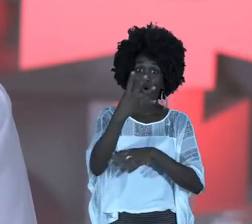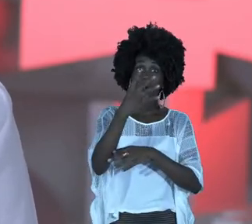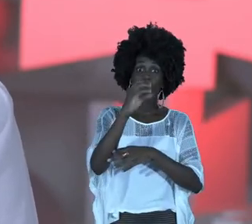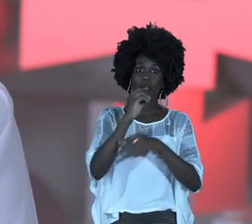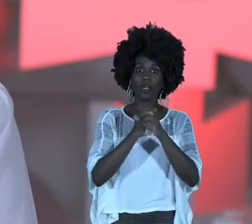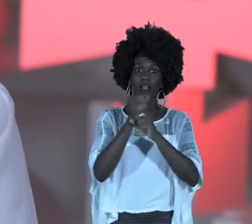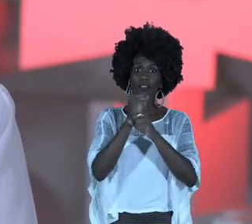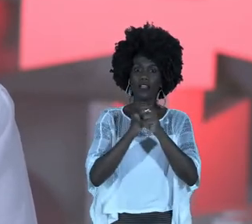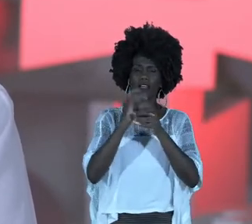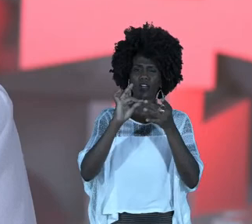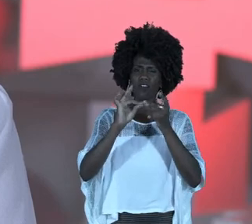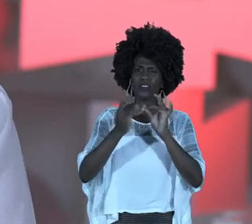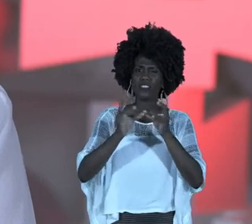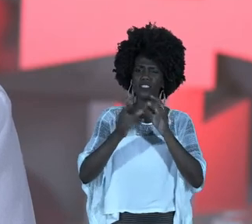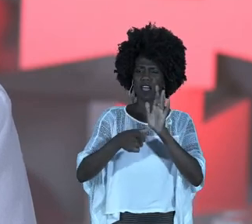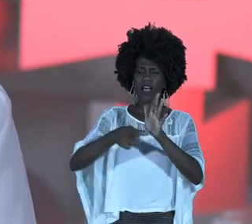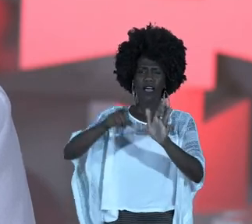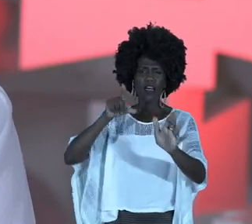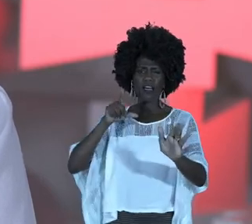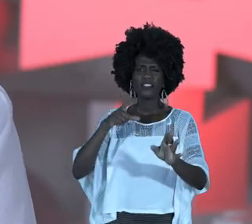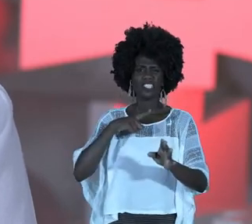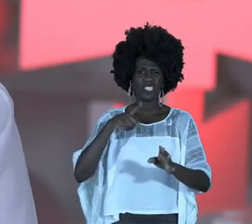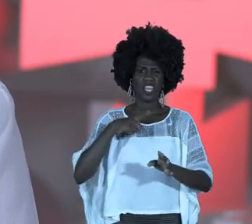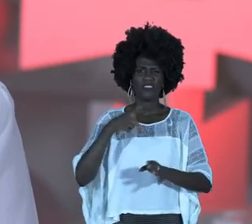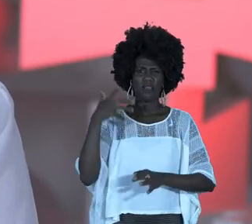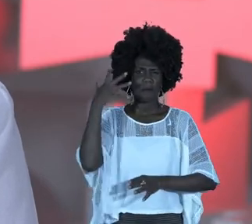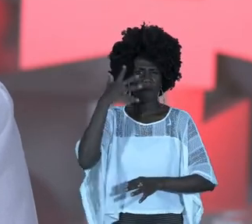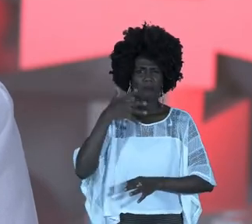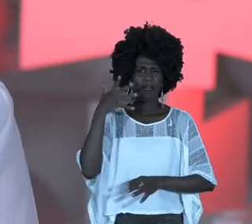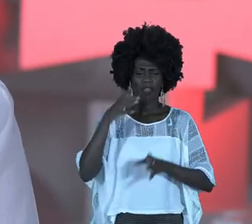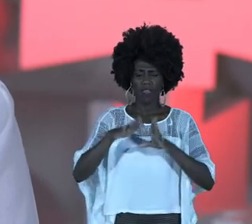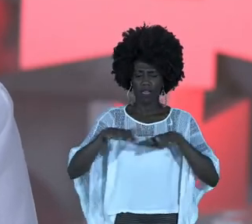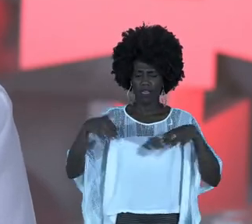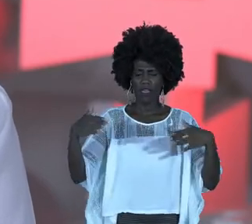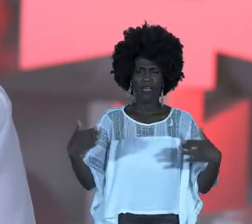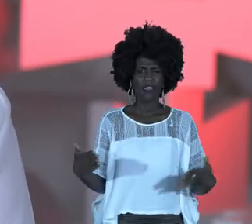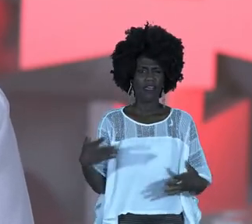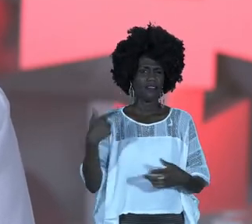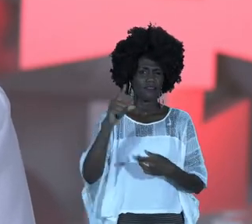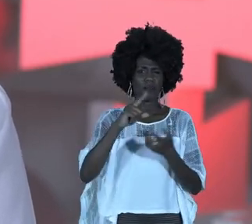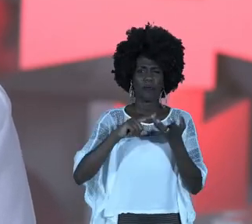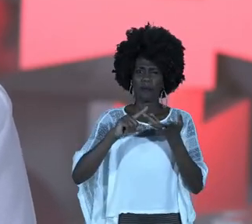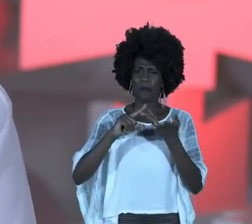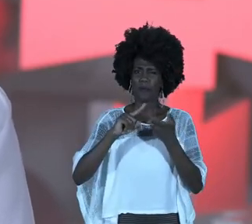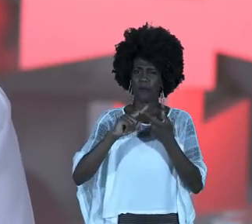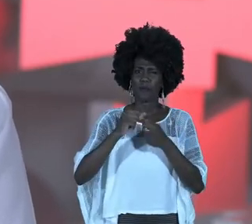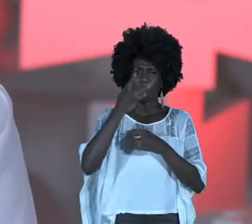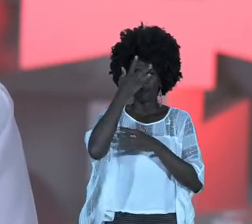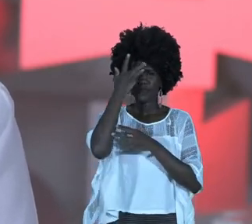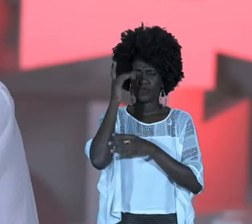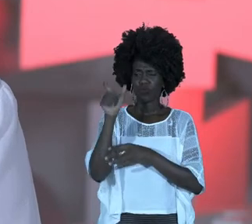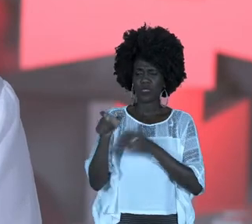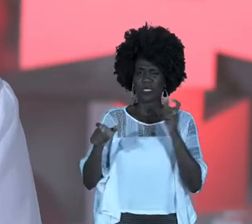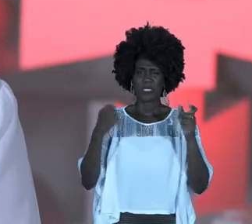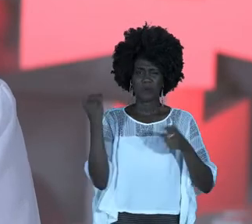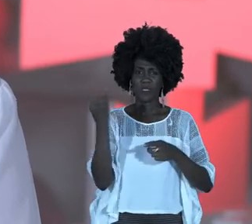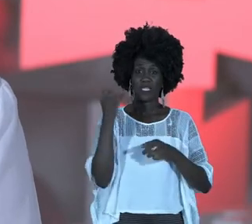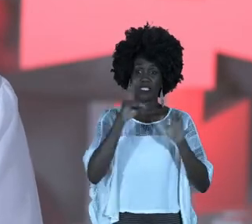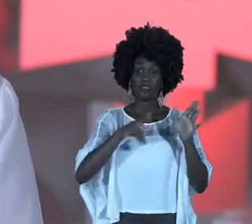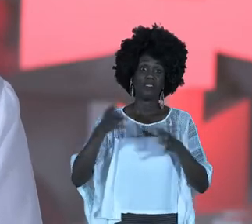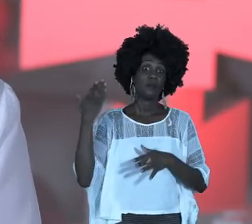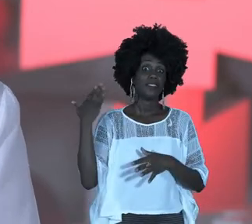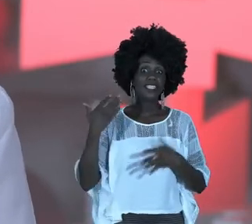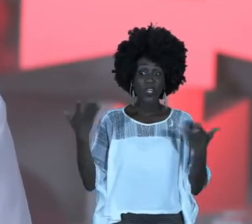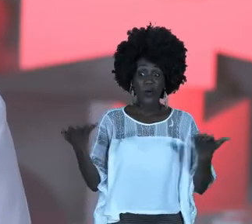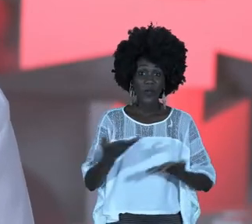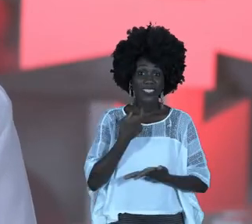mesa, um seminário, uma mesa maravilhosa com Pasqualino Juarez e Chico Liberato na semana passada. E hoje nós